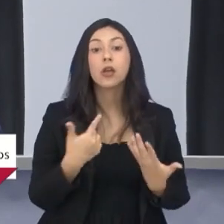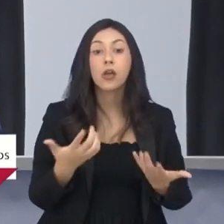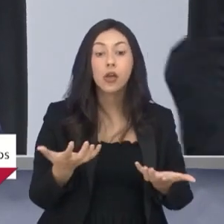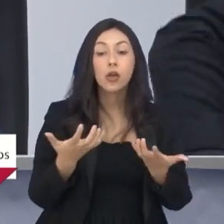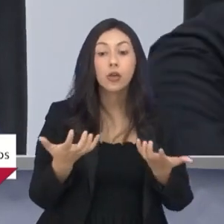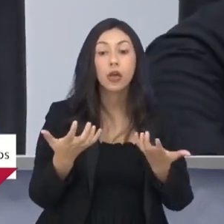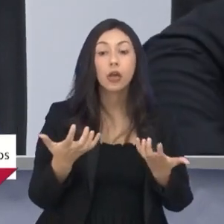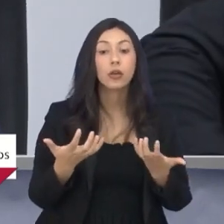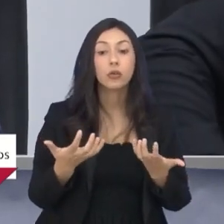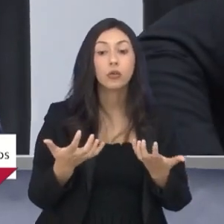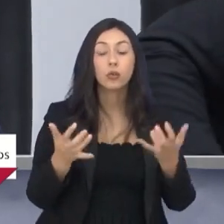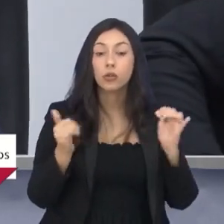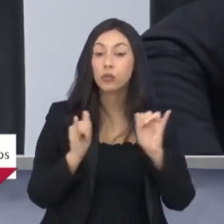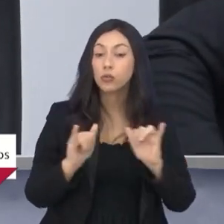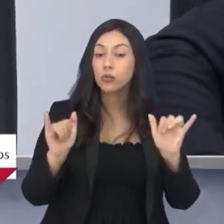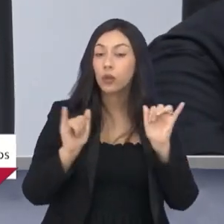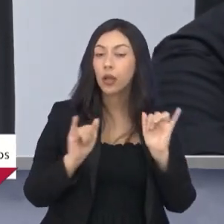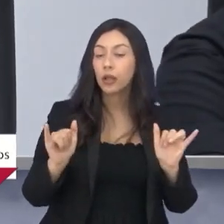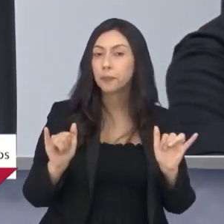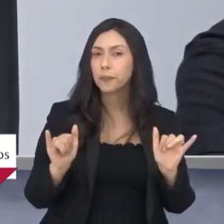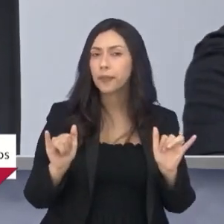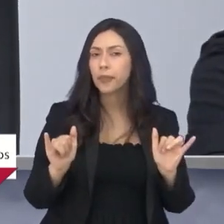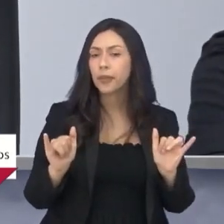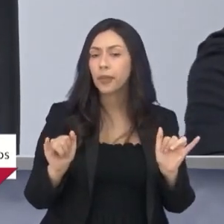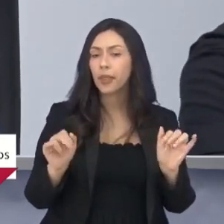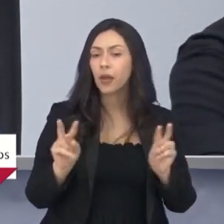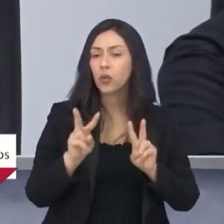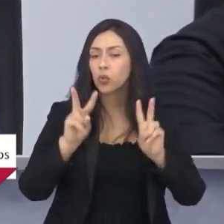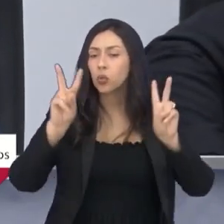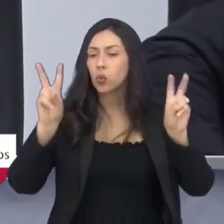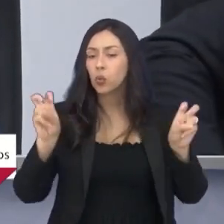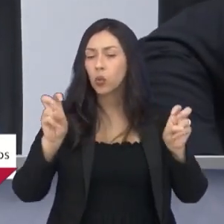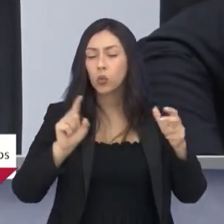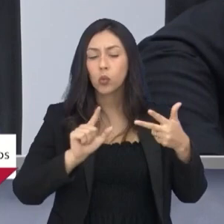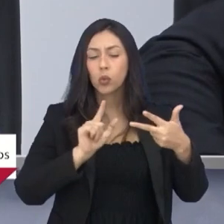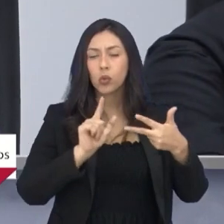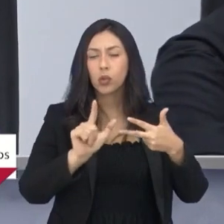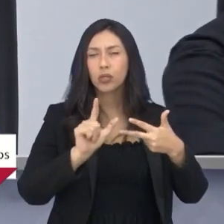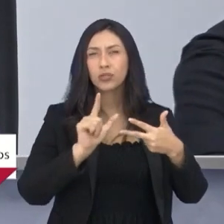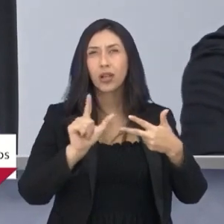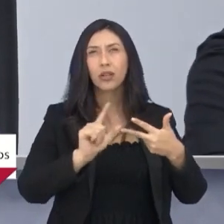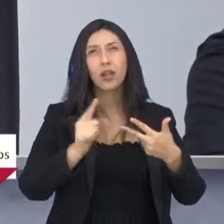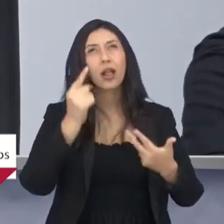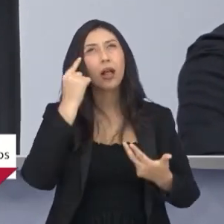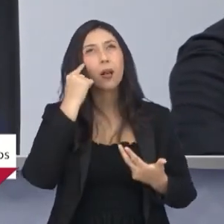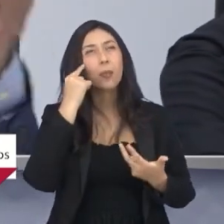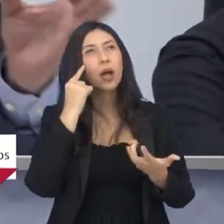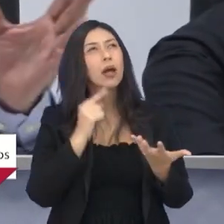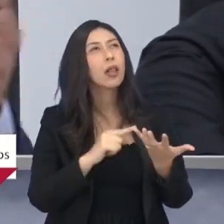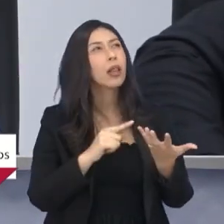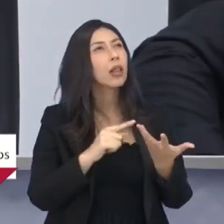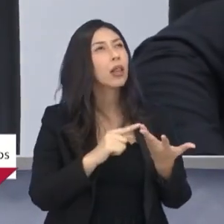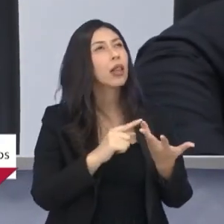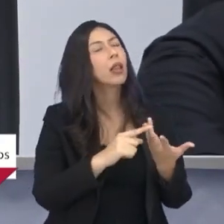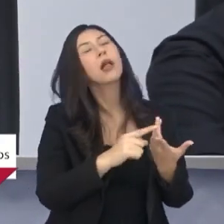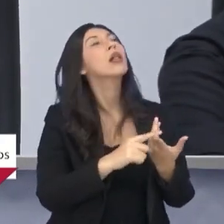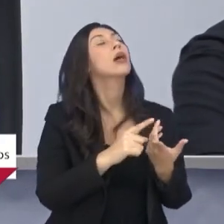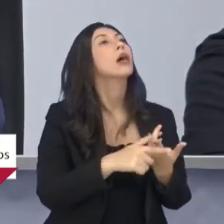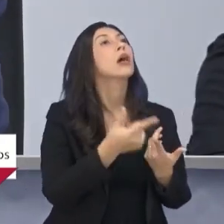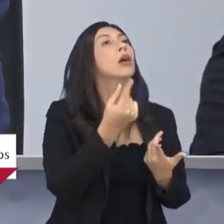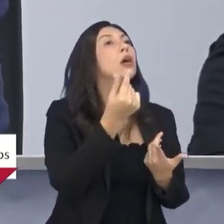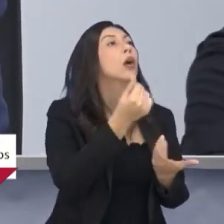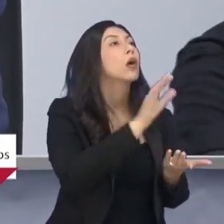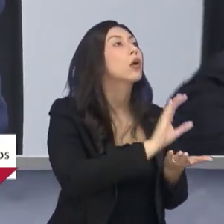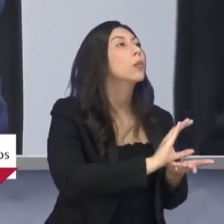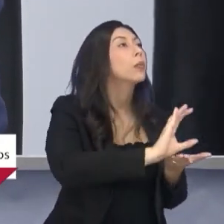falar sobre quando incumbe a gente a falar sobre o poder legislativo a gente pensa em vários assuntos podemos falar sobre adiantamentos nós